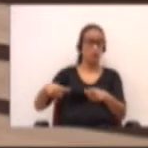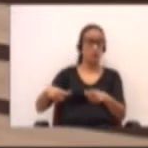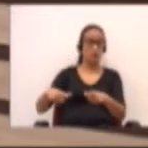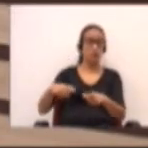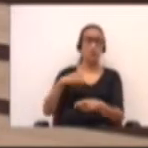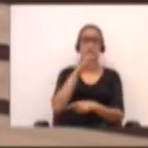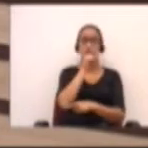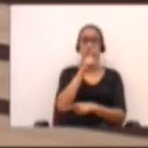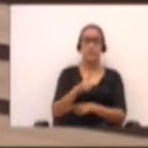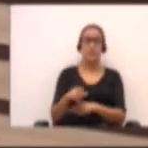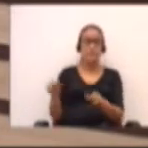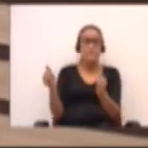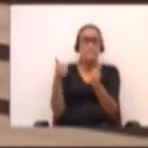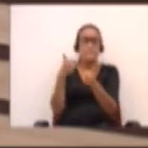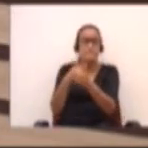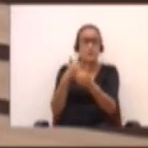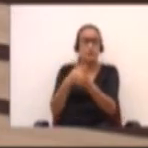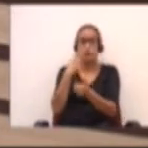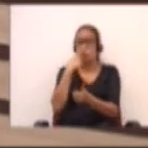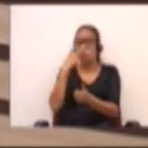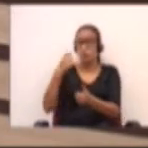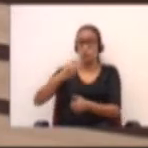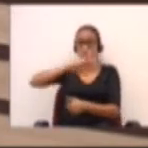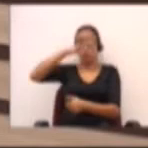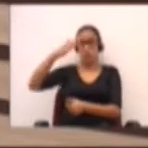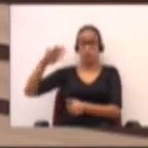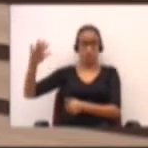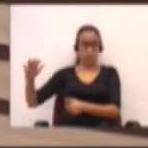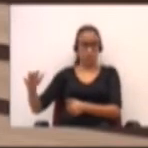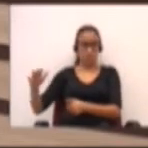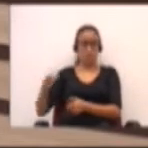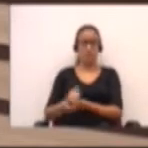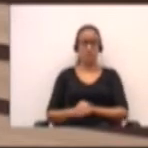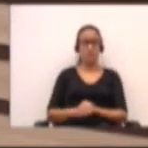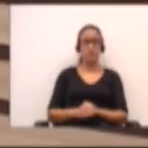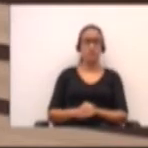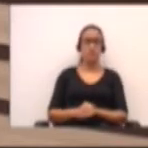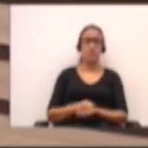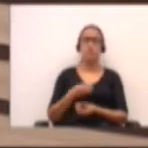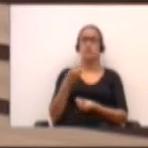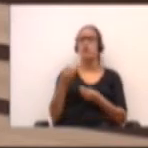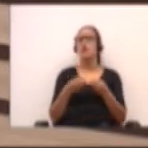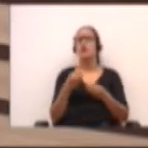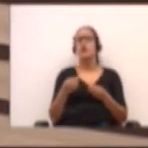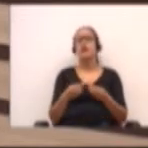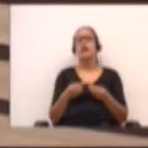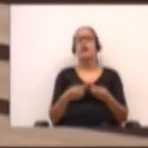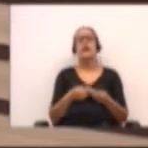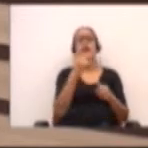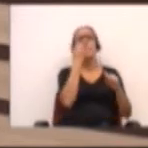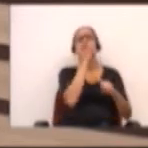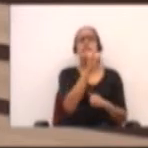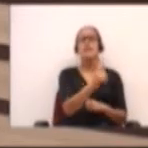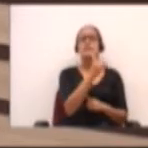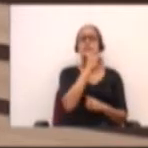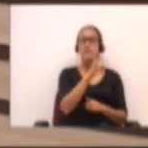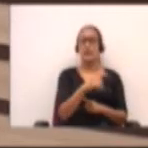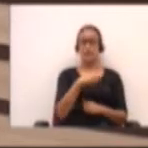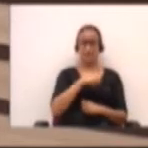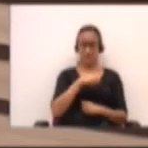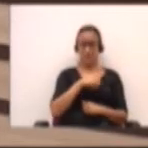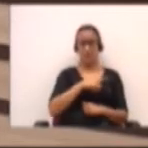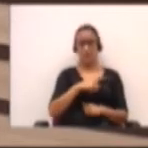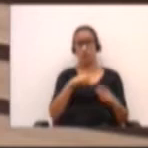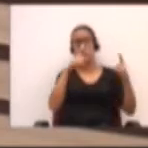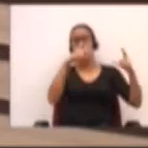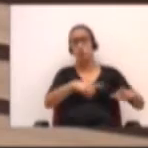aterro sanitário? Qual a previsão de ligação de energia elétrica no acampamento Elizabeth Teixeira nos próximos 90